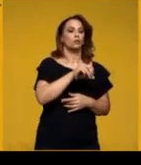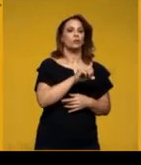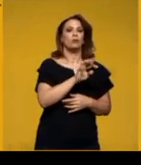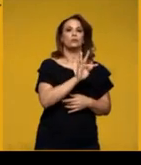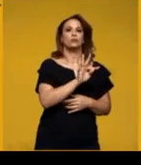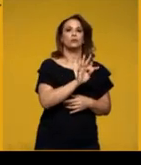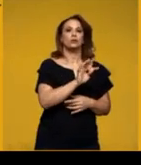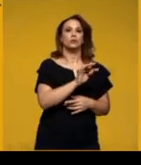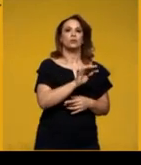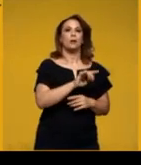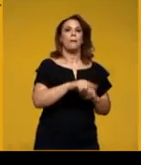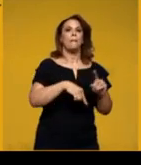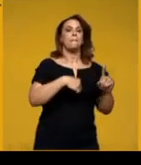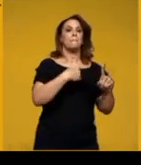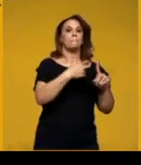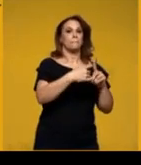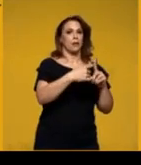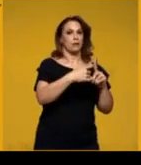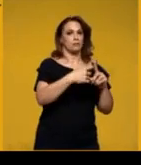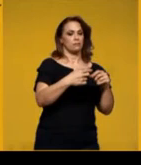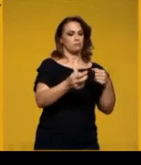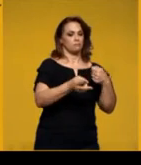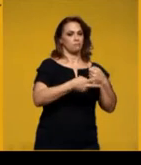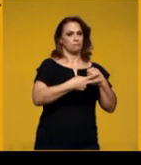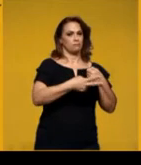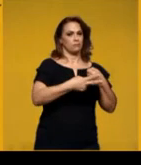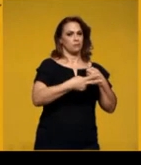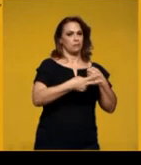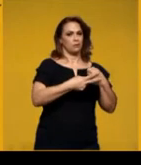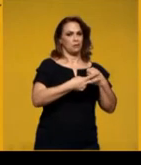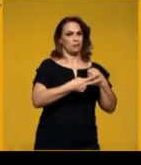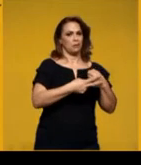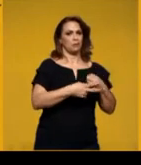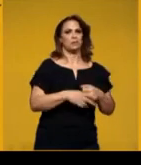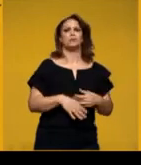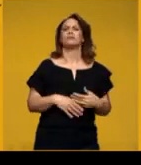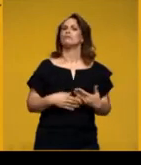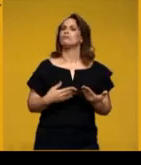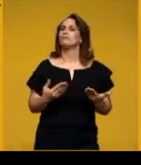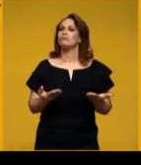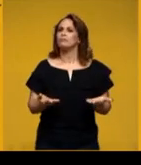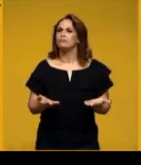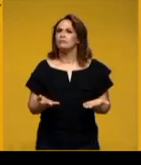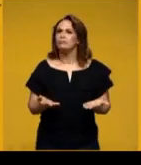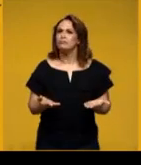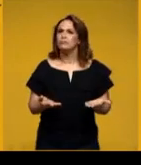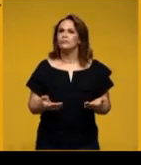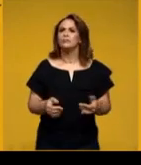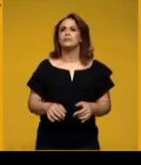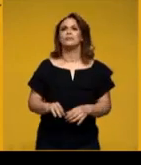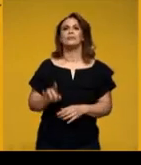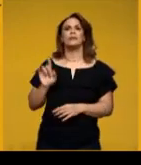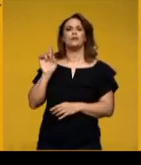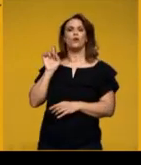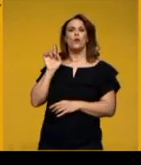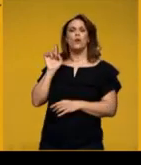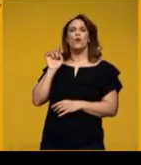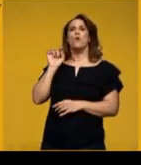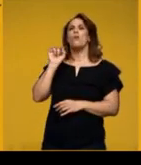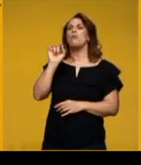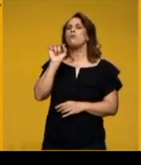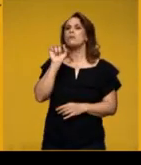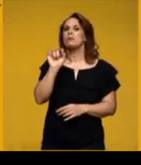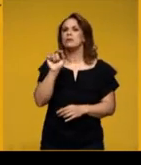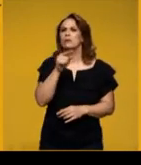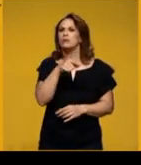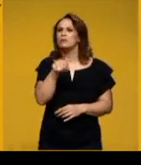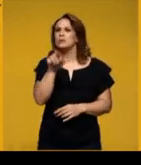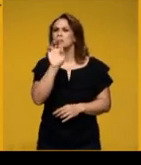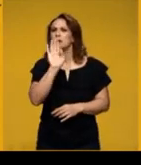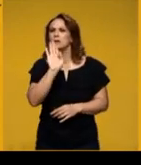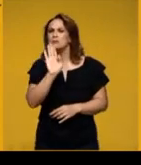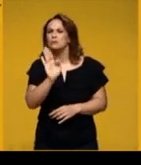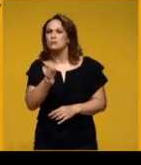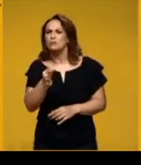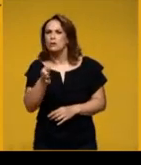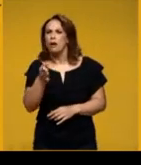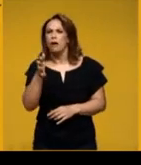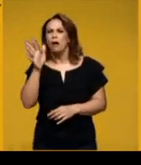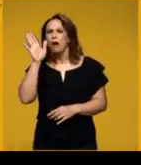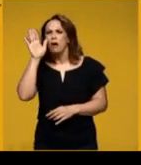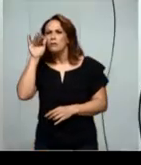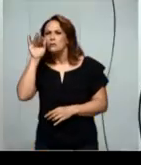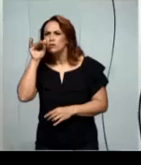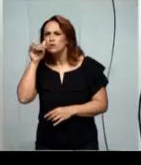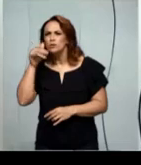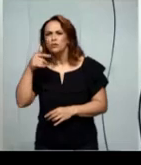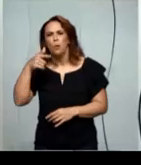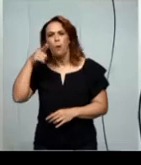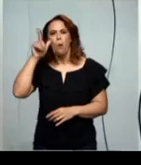ok? Então, pense aí, o que você não assistiu yesterday evening? O que tu não assistiu ontem à noite? Pense e